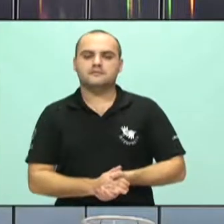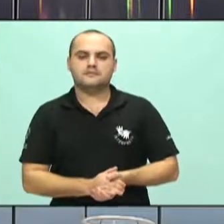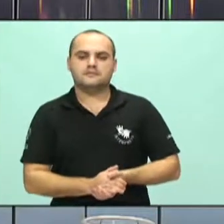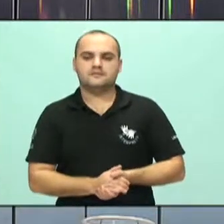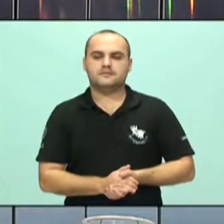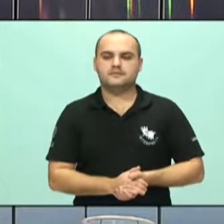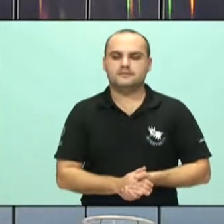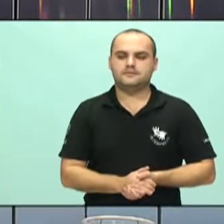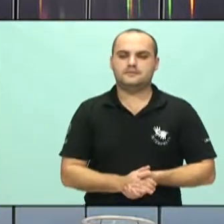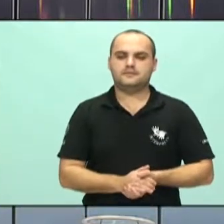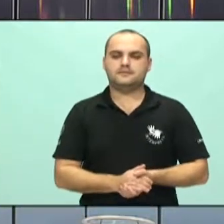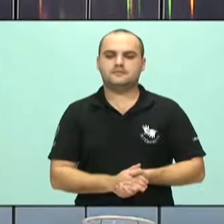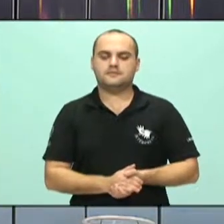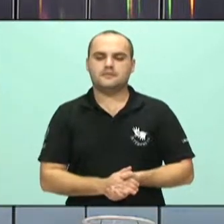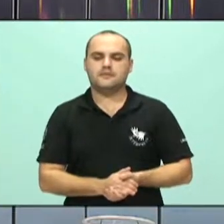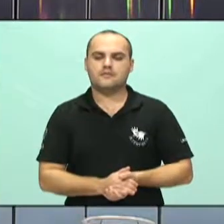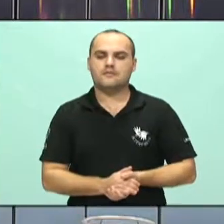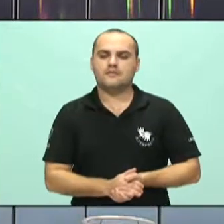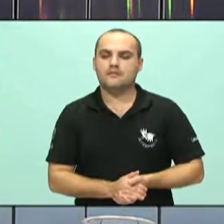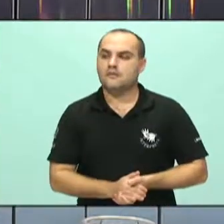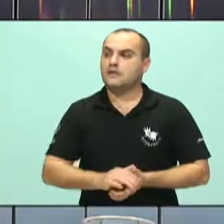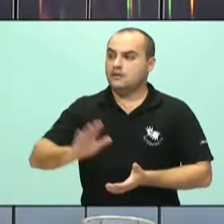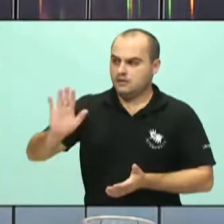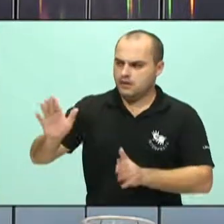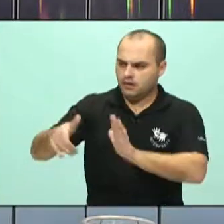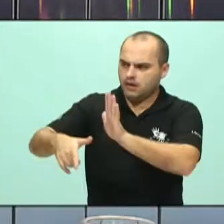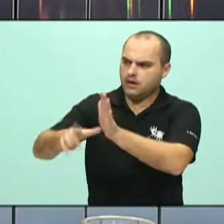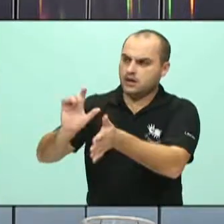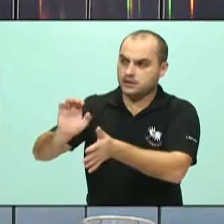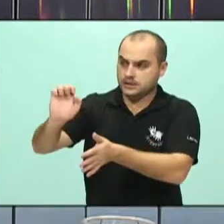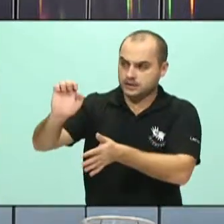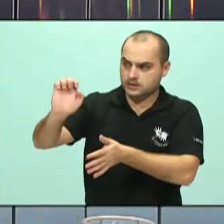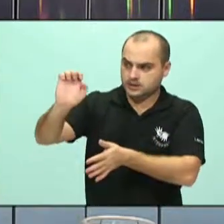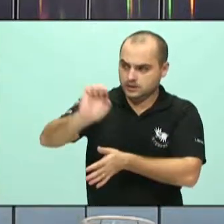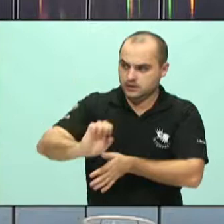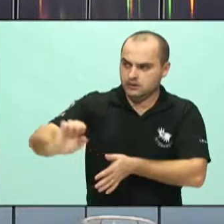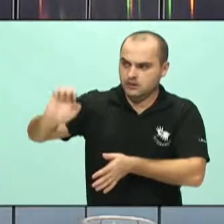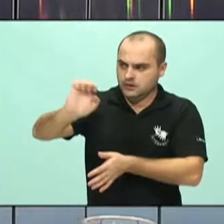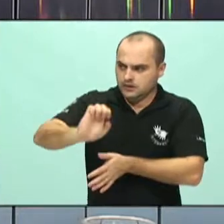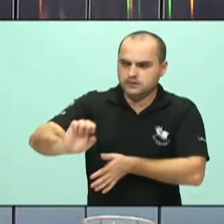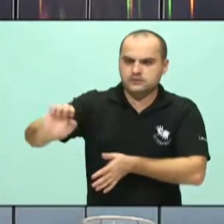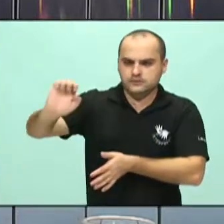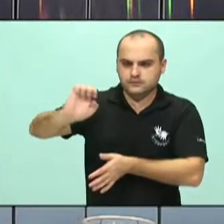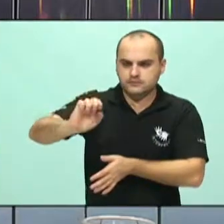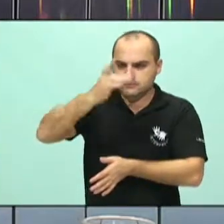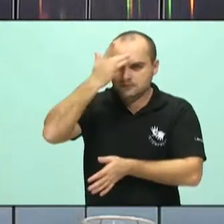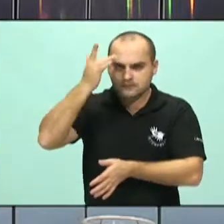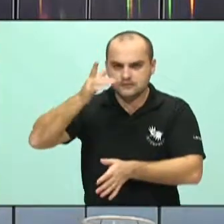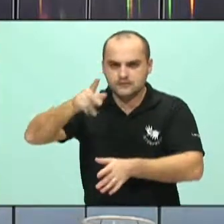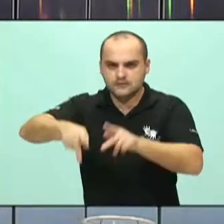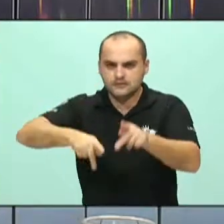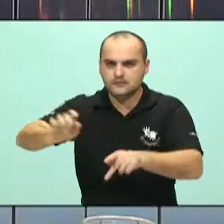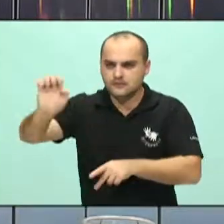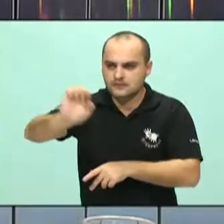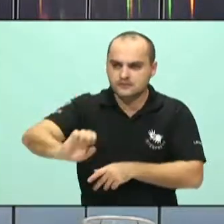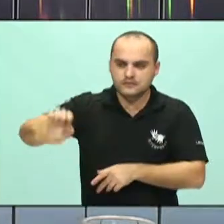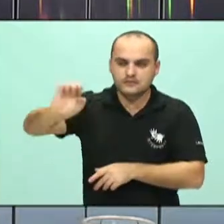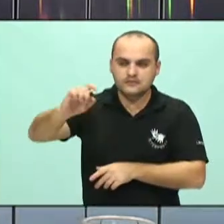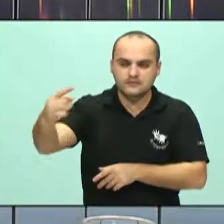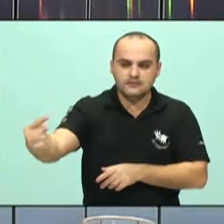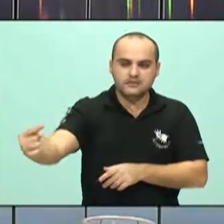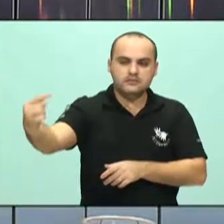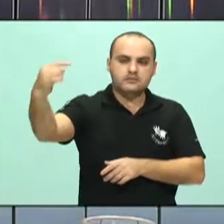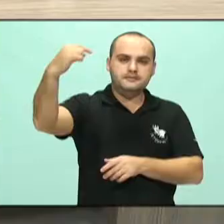que foram simultâneas dos europeus, quem eram os povos que habitavam as terras aqui onde está